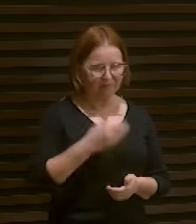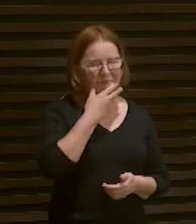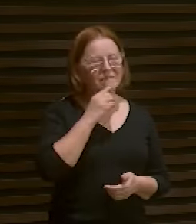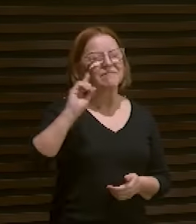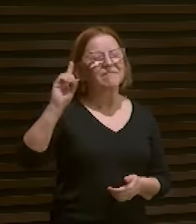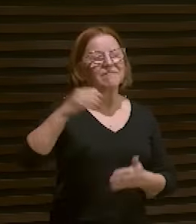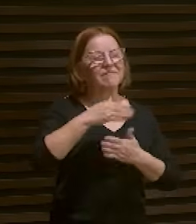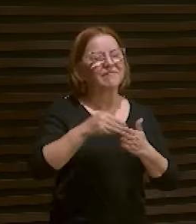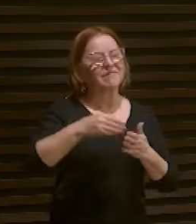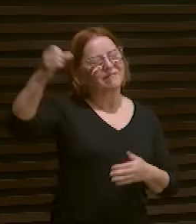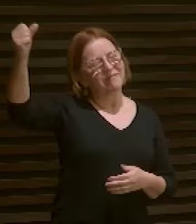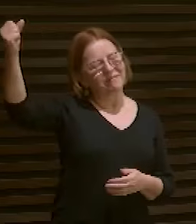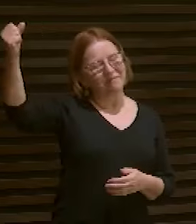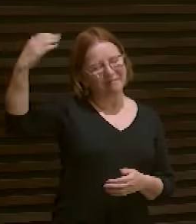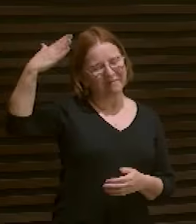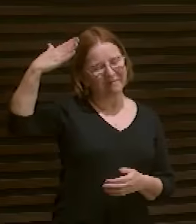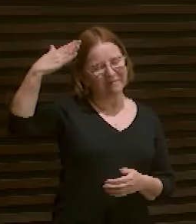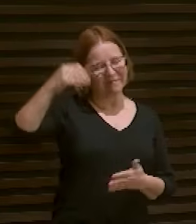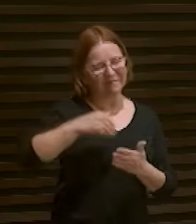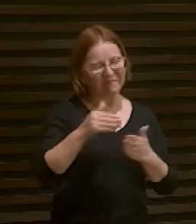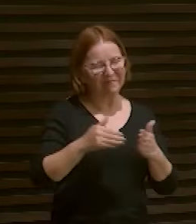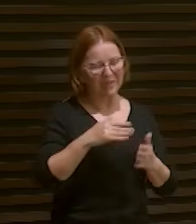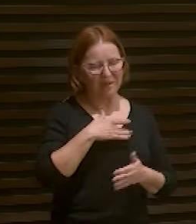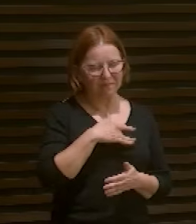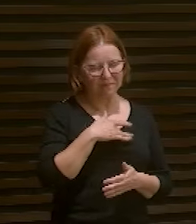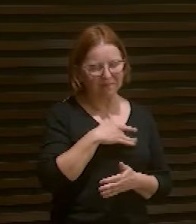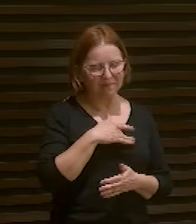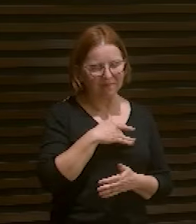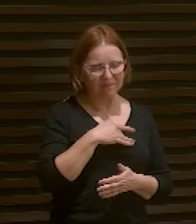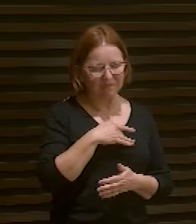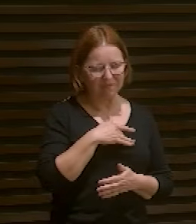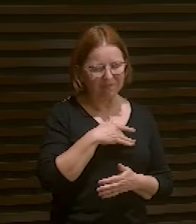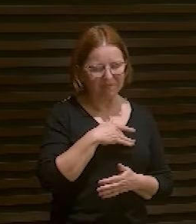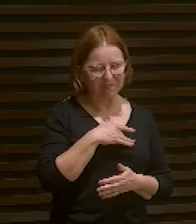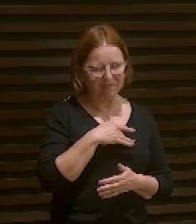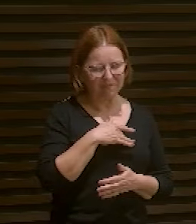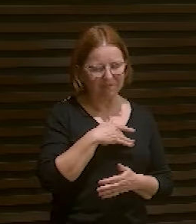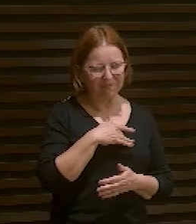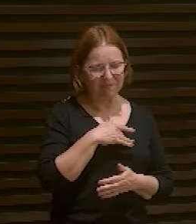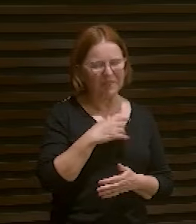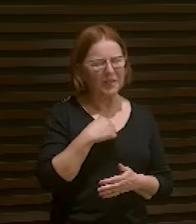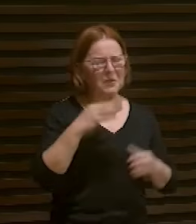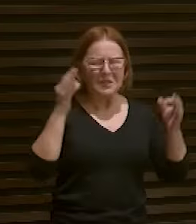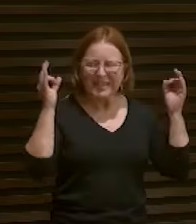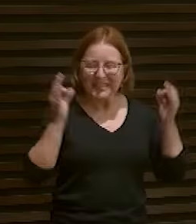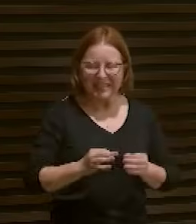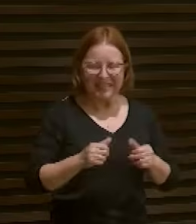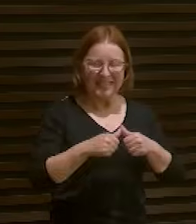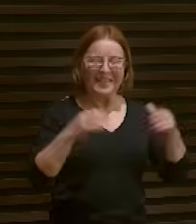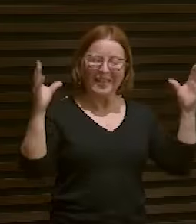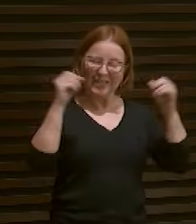Pai de toda graça, de toda misericórdia, eu tenho certeza que nessa noite